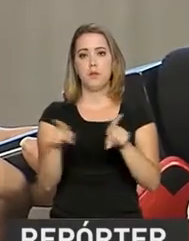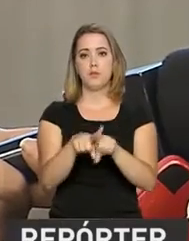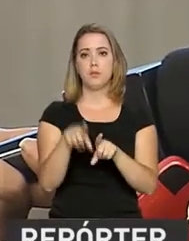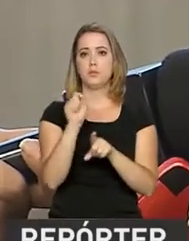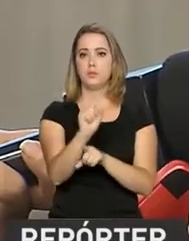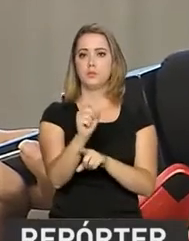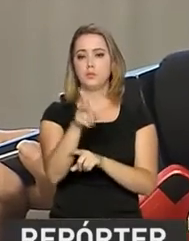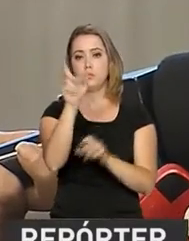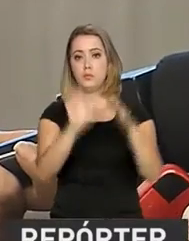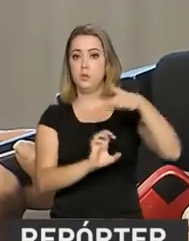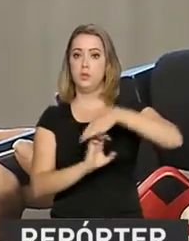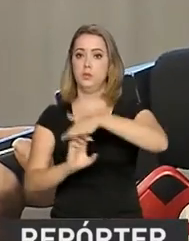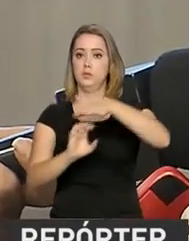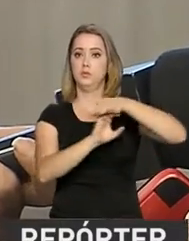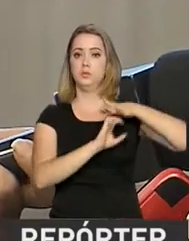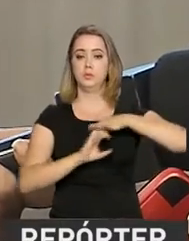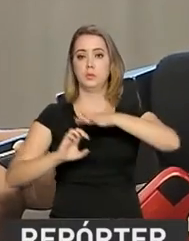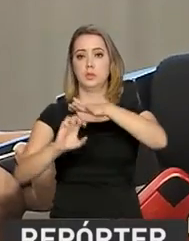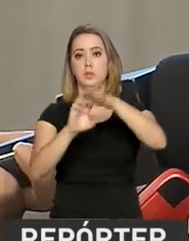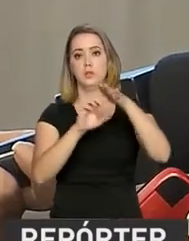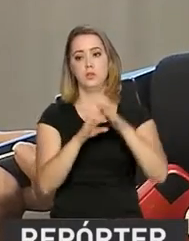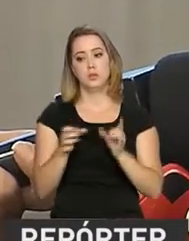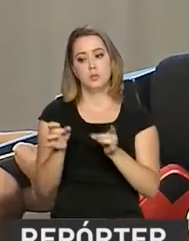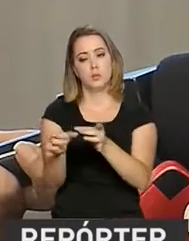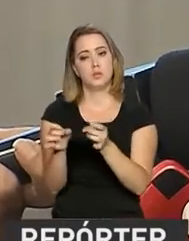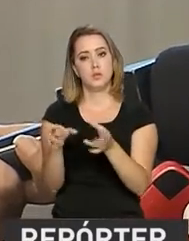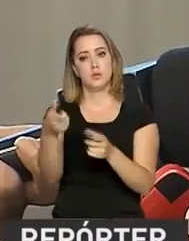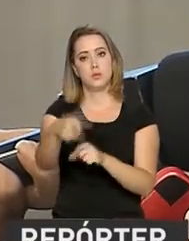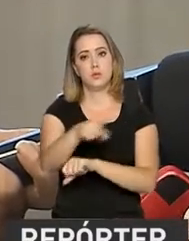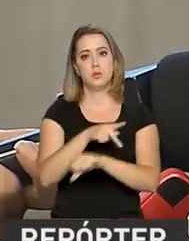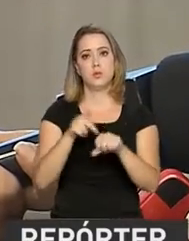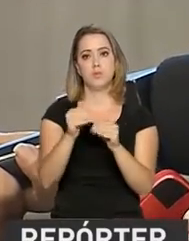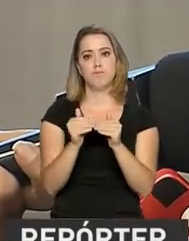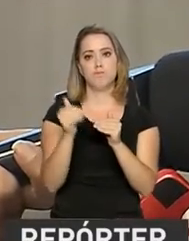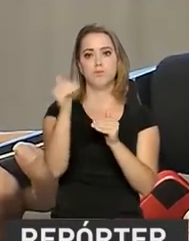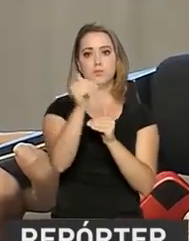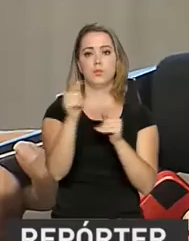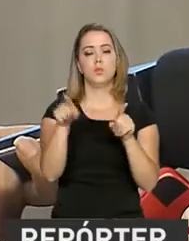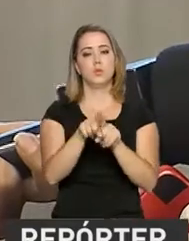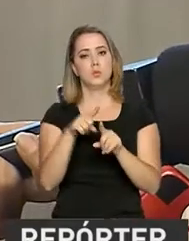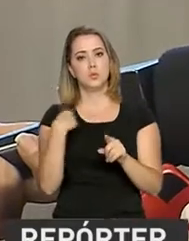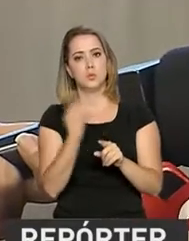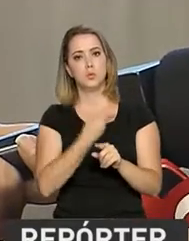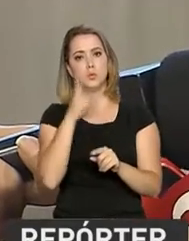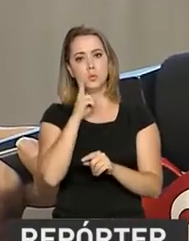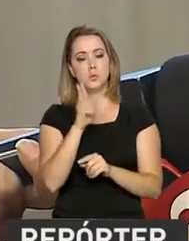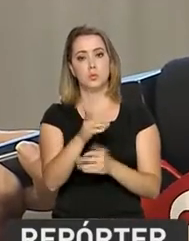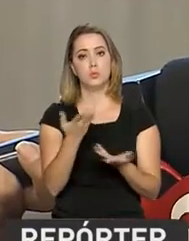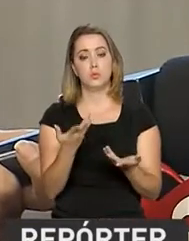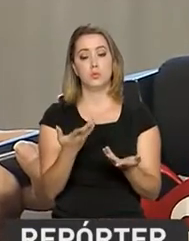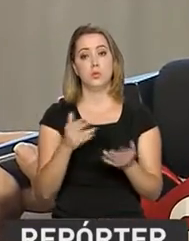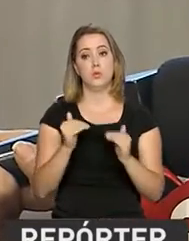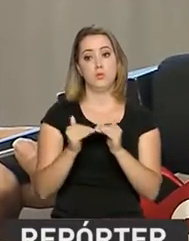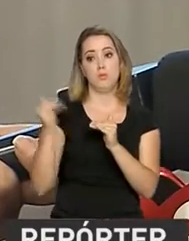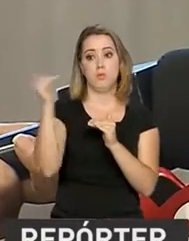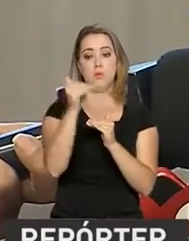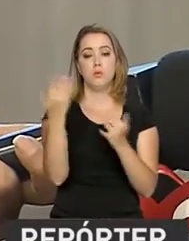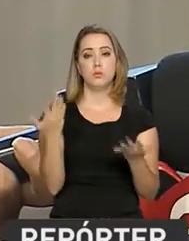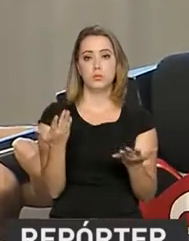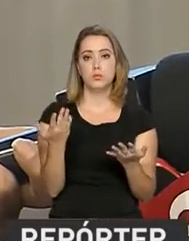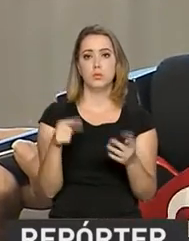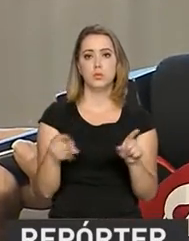exportadores brasileiros no ano passado de 2016 nos indica um aumento do crescimento de exportações e do lado das importações